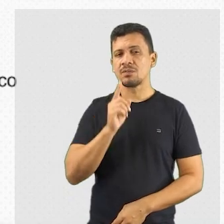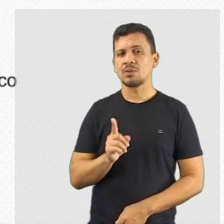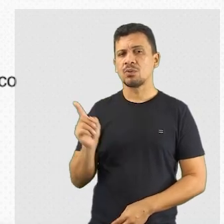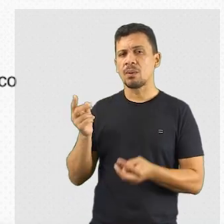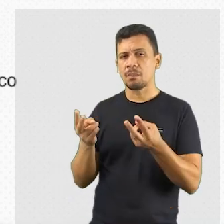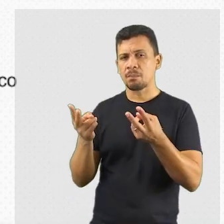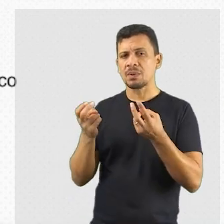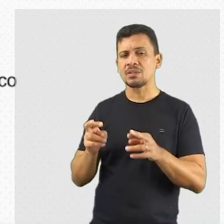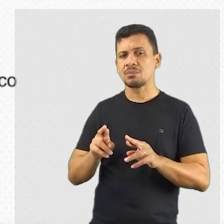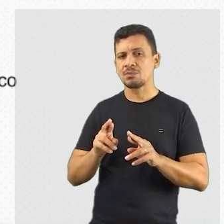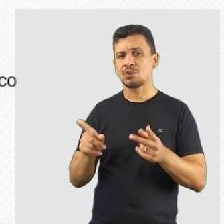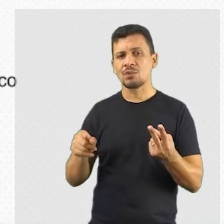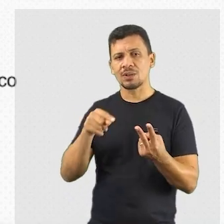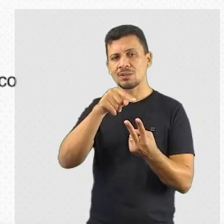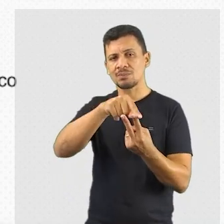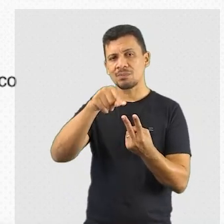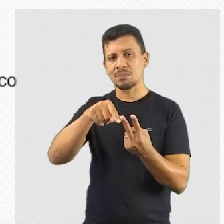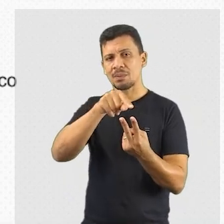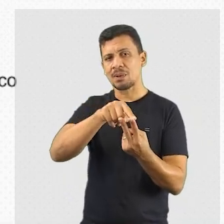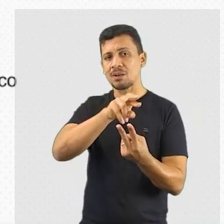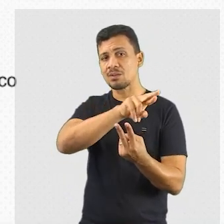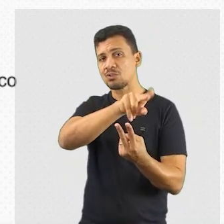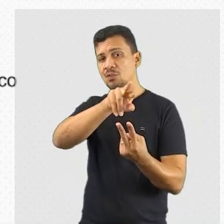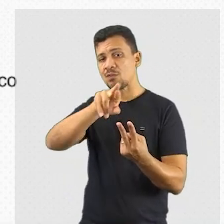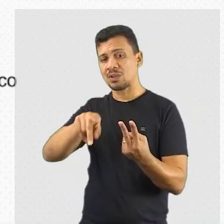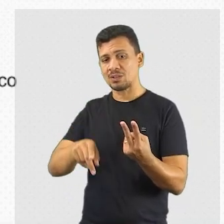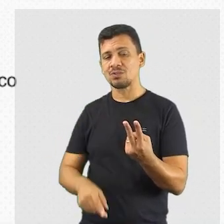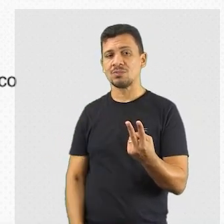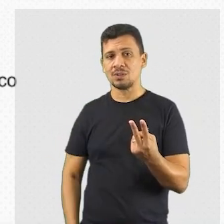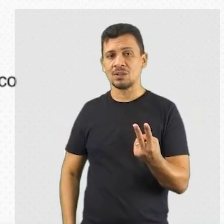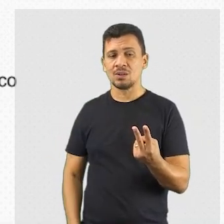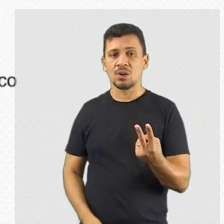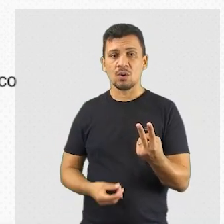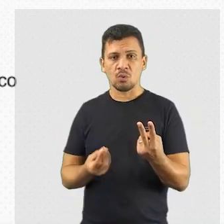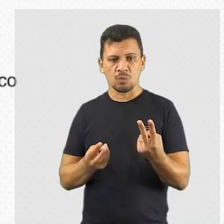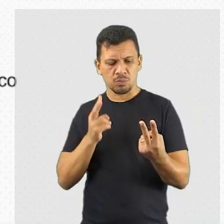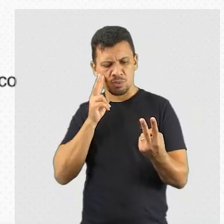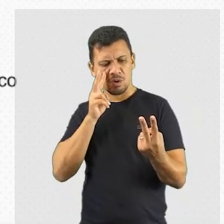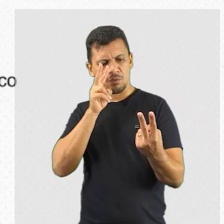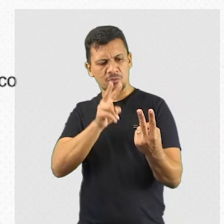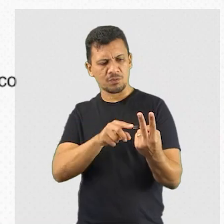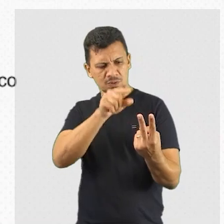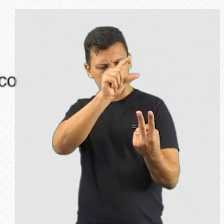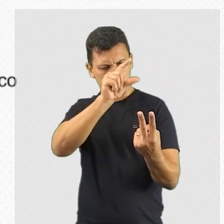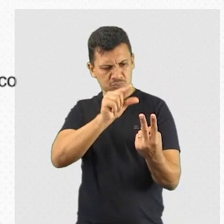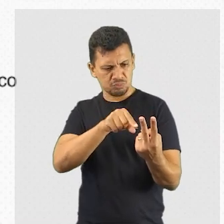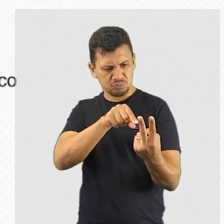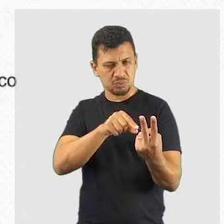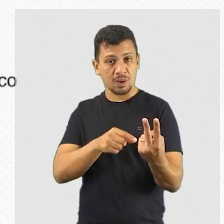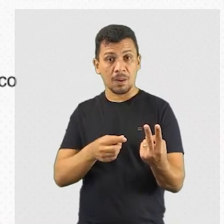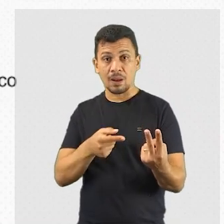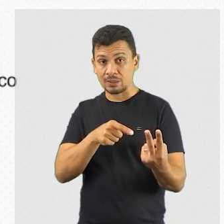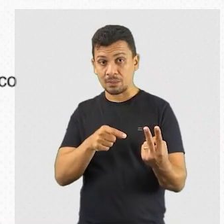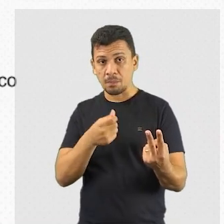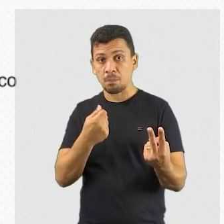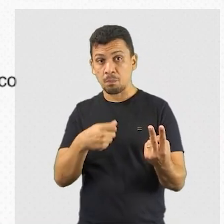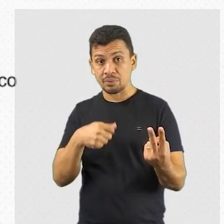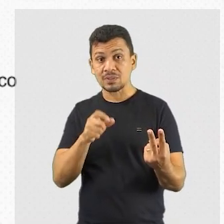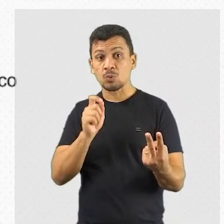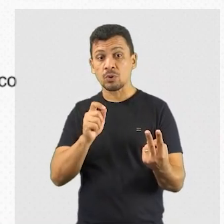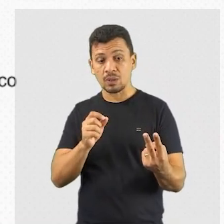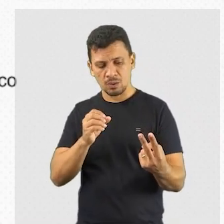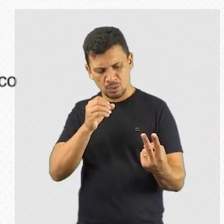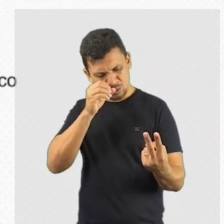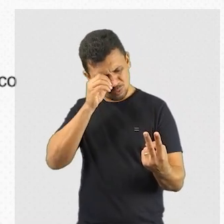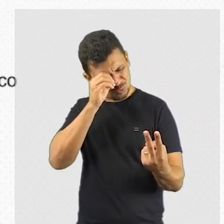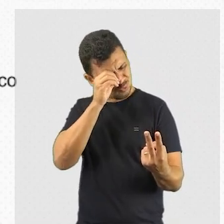a diferença entre elas. Então, além, morfologicamente falando, né, o que a gente observa ali no microscópio,